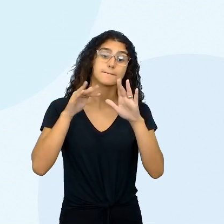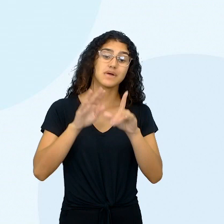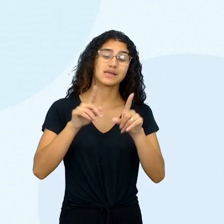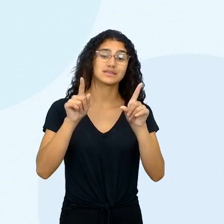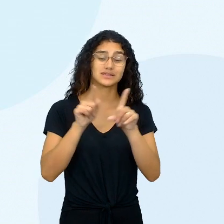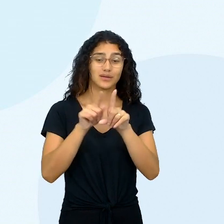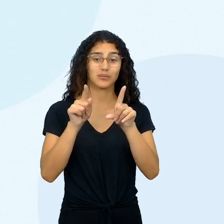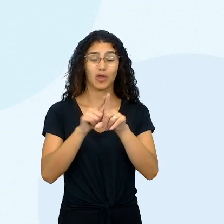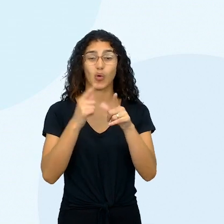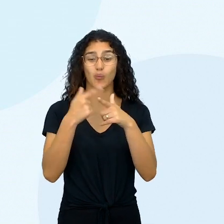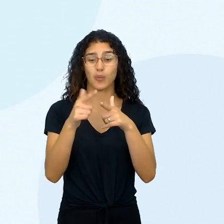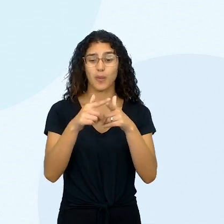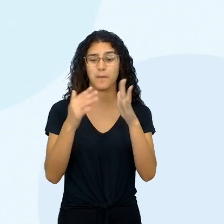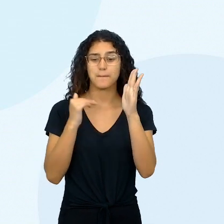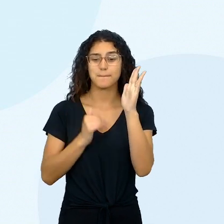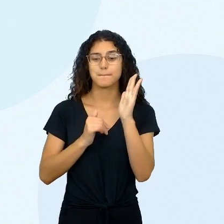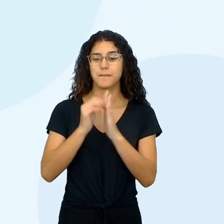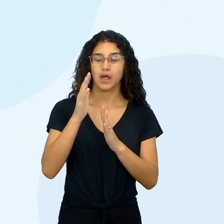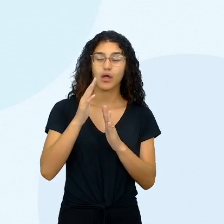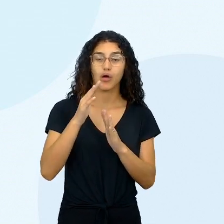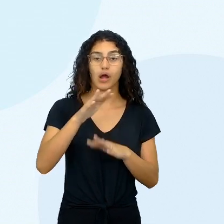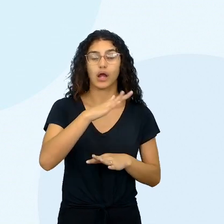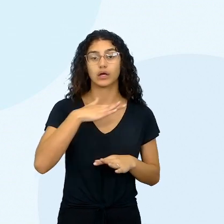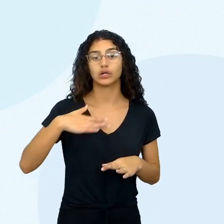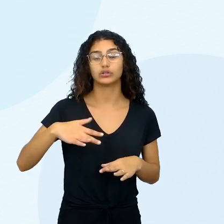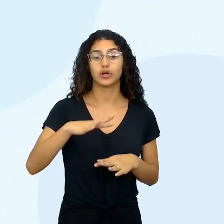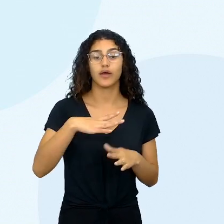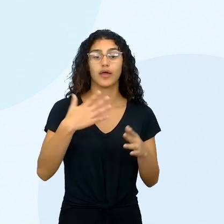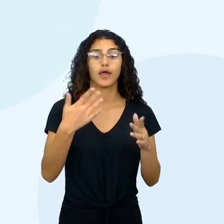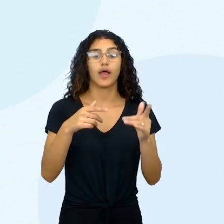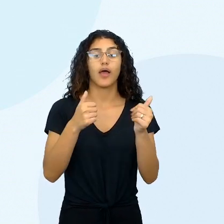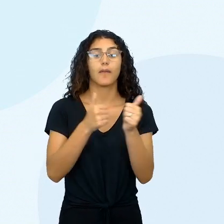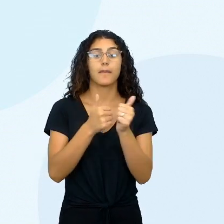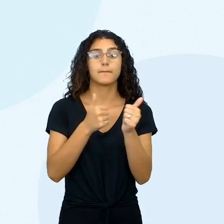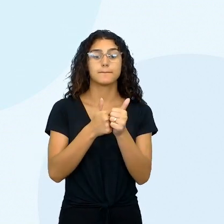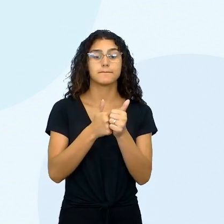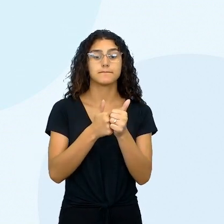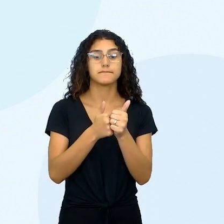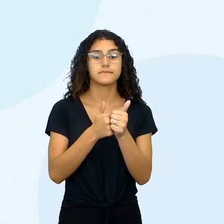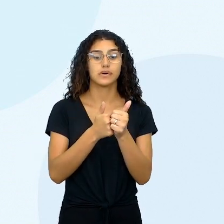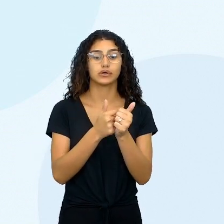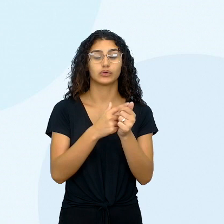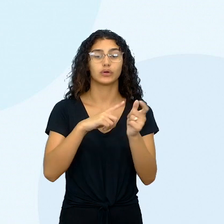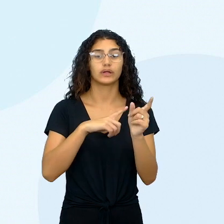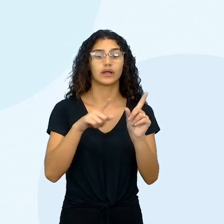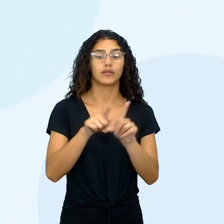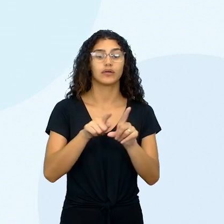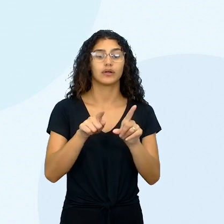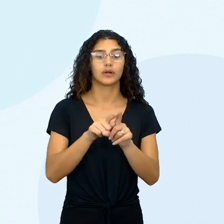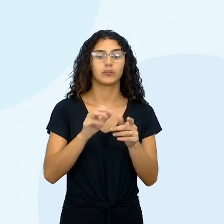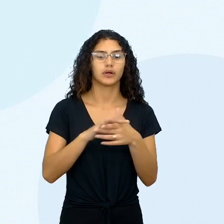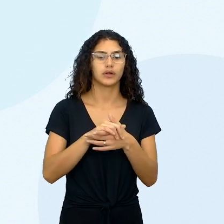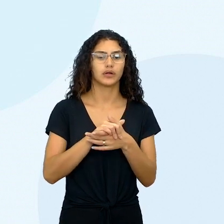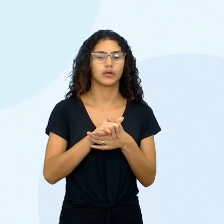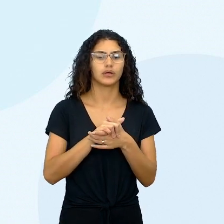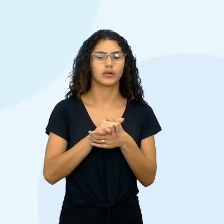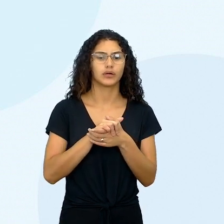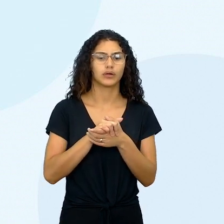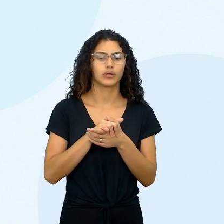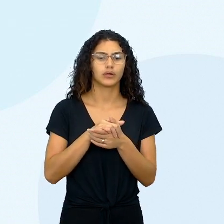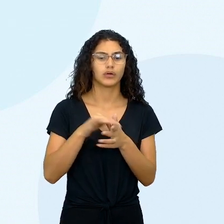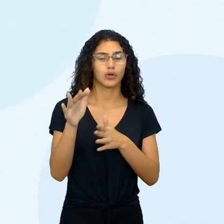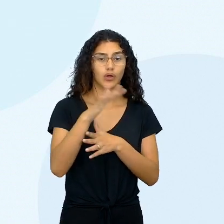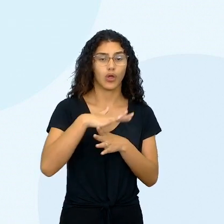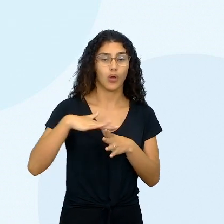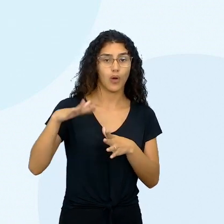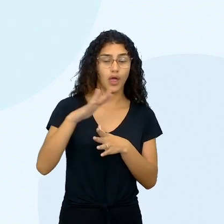prejudica também regiões que ficam principalmente ali perto do Círculo Polar Ártico, regiões que